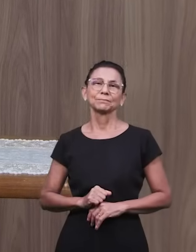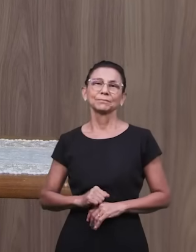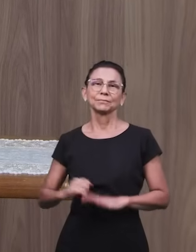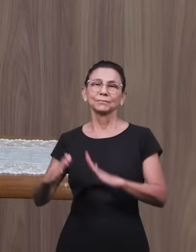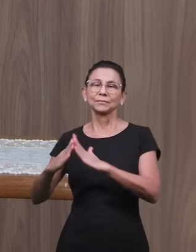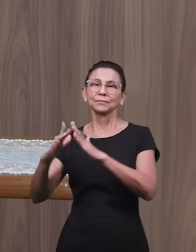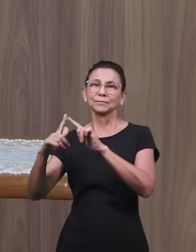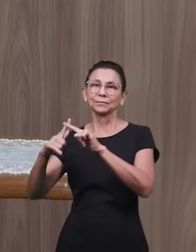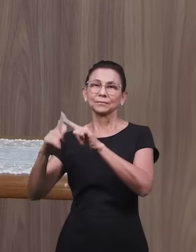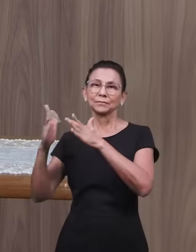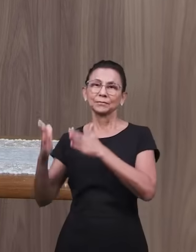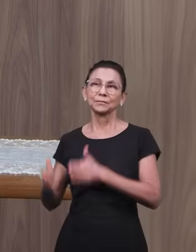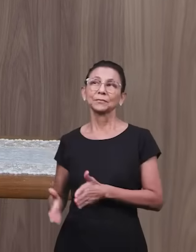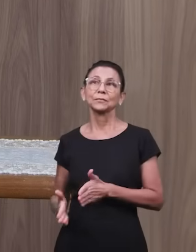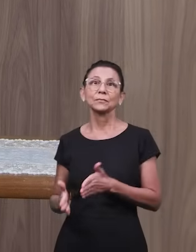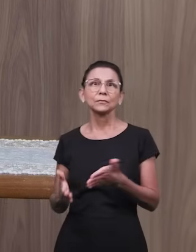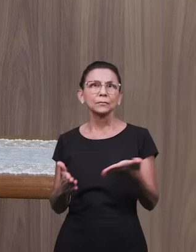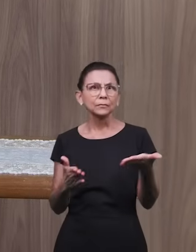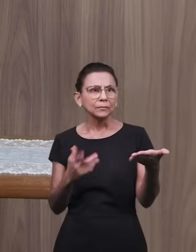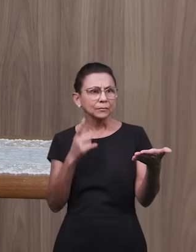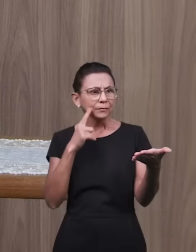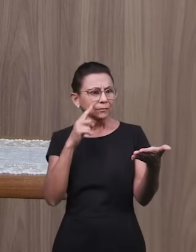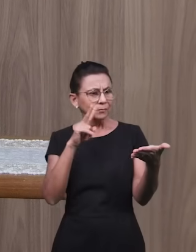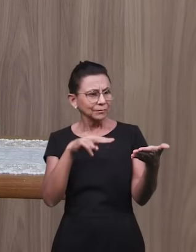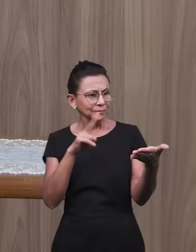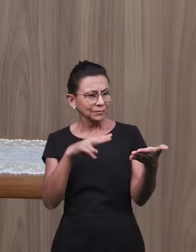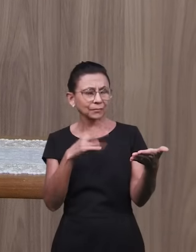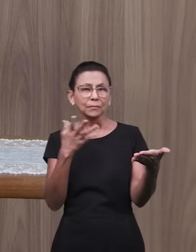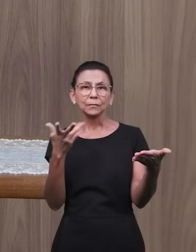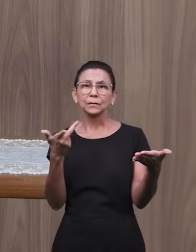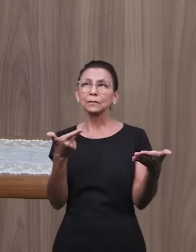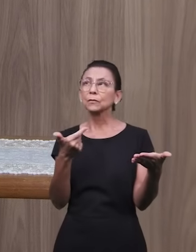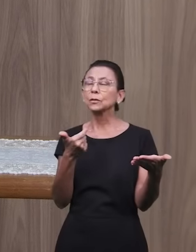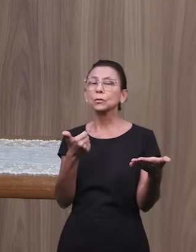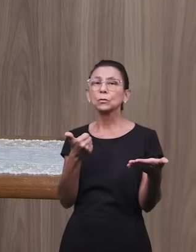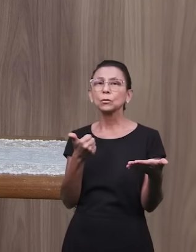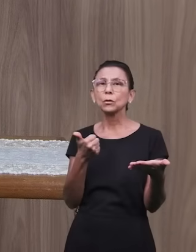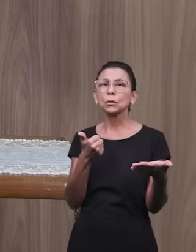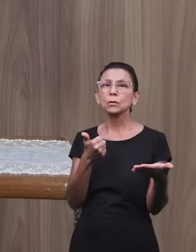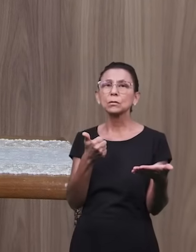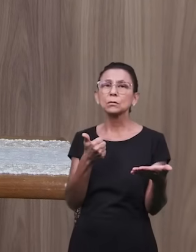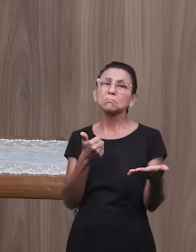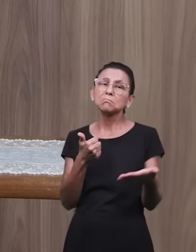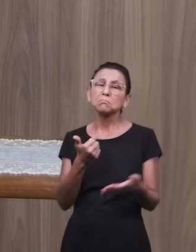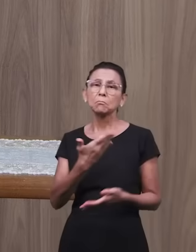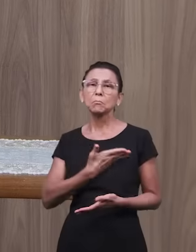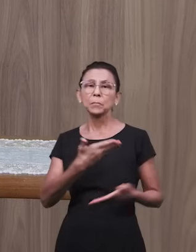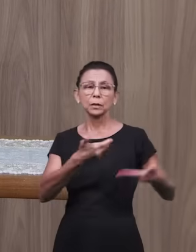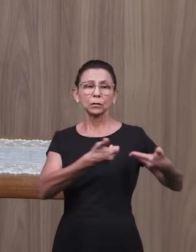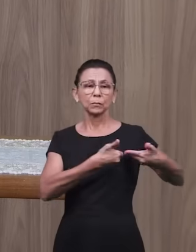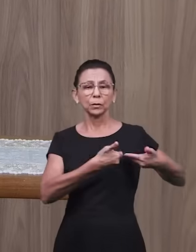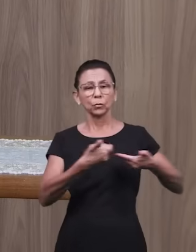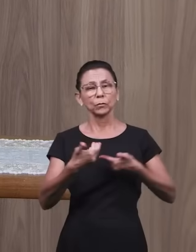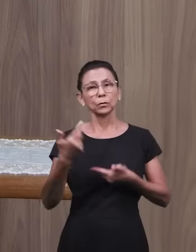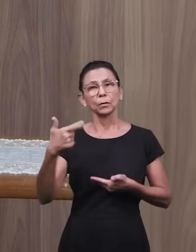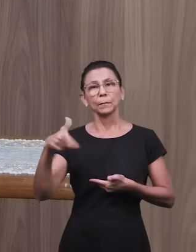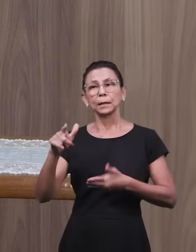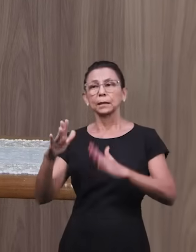E eu vi aquilo, eu achei extraordinário, maravilhoso. E fui à igreja a convite de um